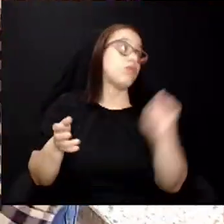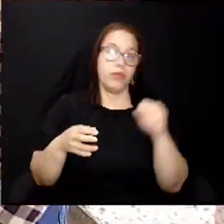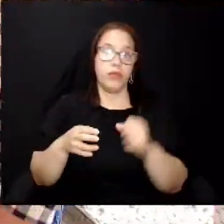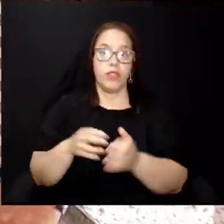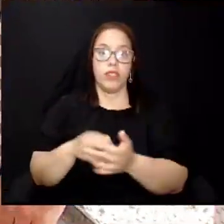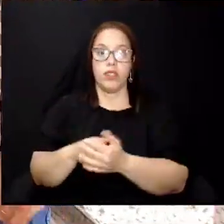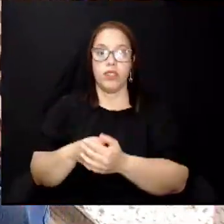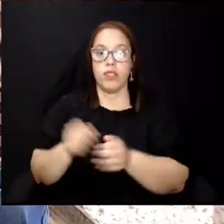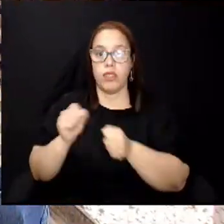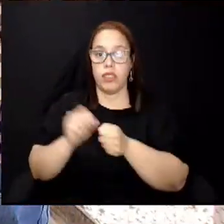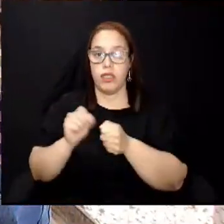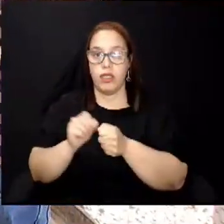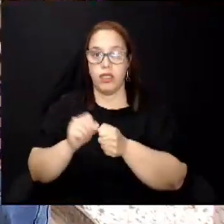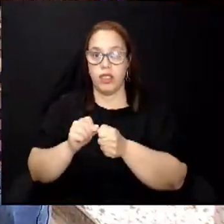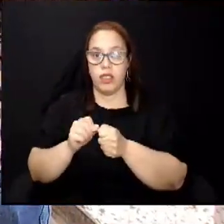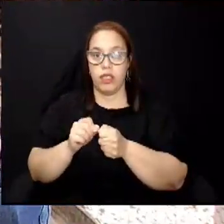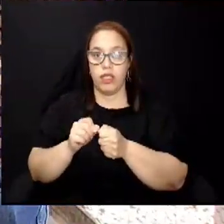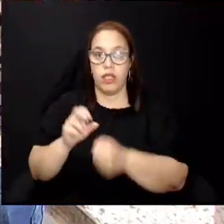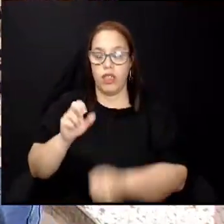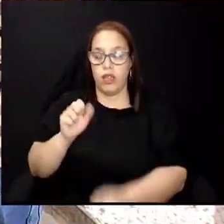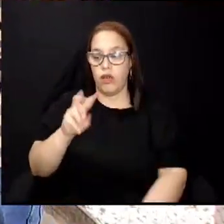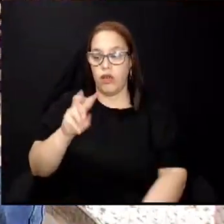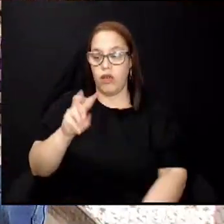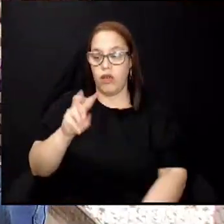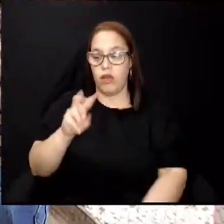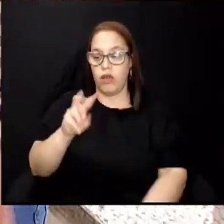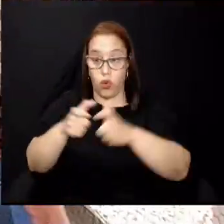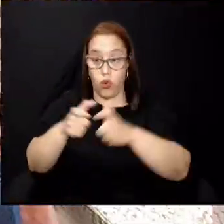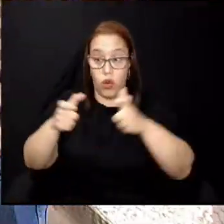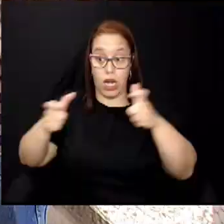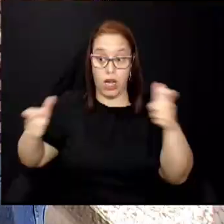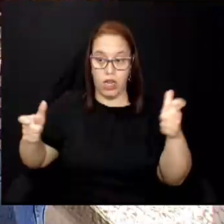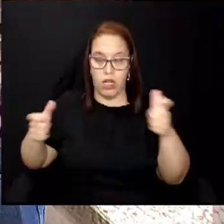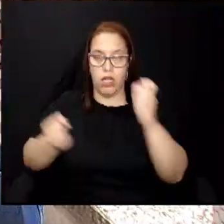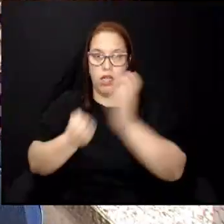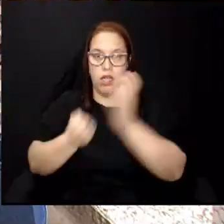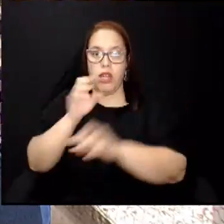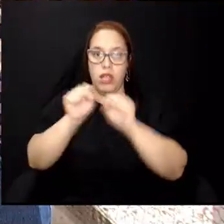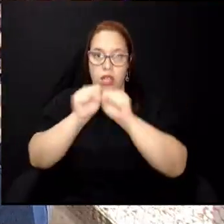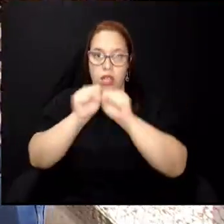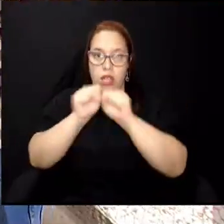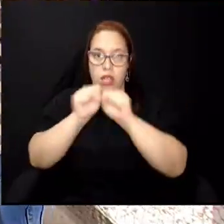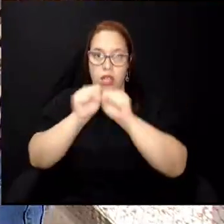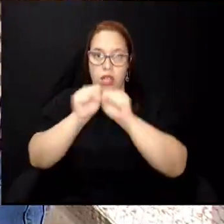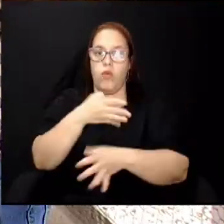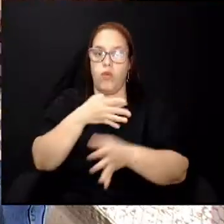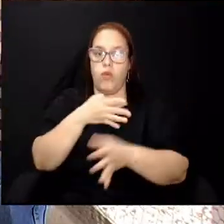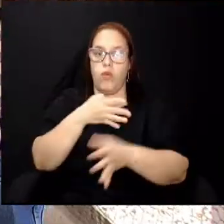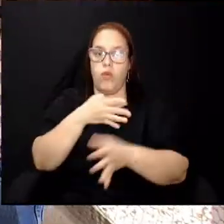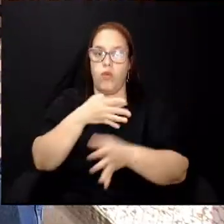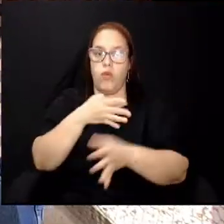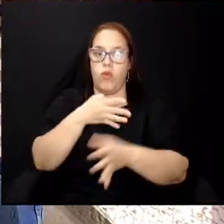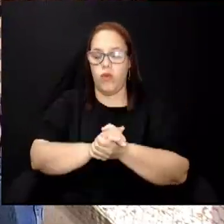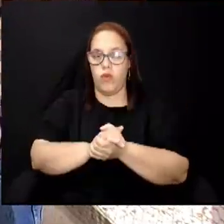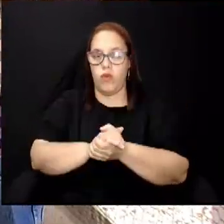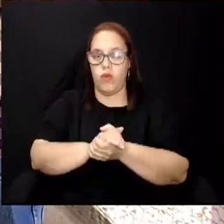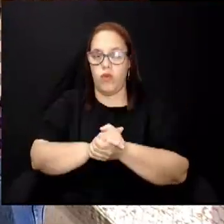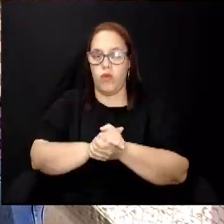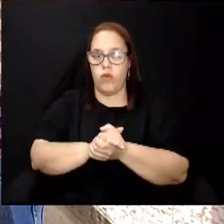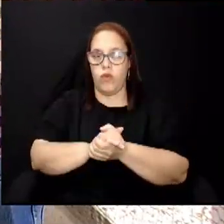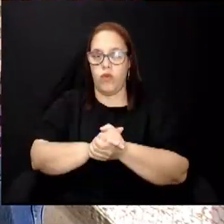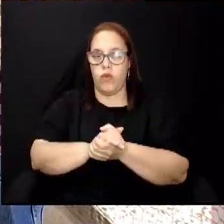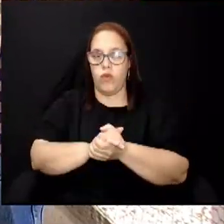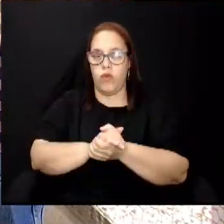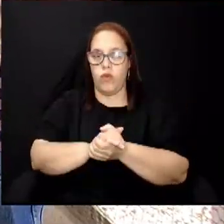num aviário grande? Então por isso que se criou sistemas automatizados, para que esse tipo de serviço não afete o nosso bem-estar